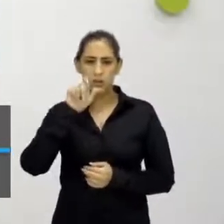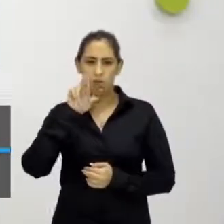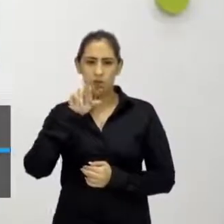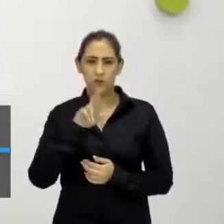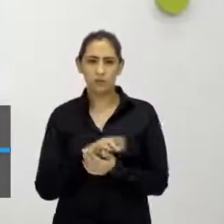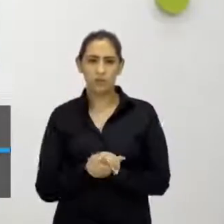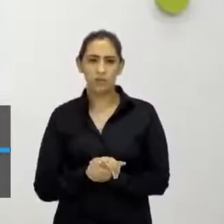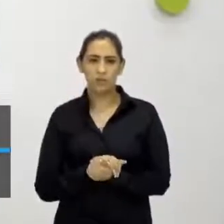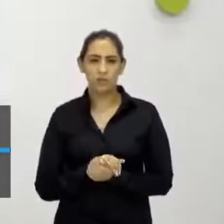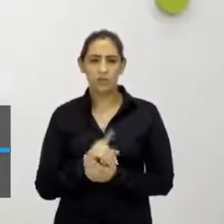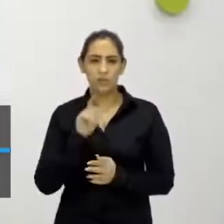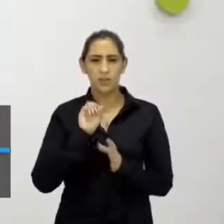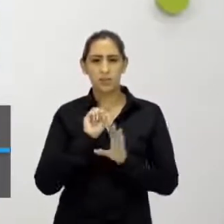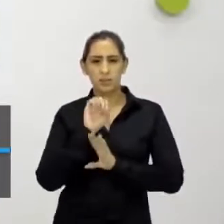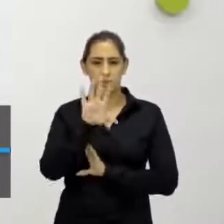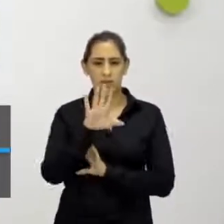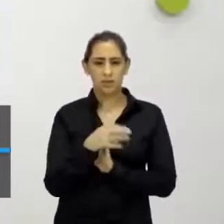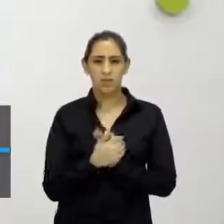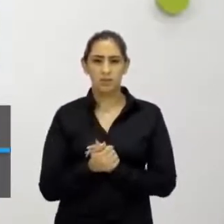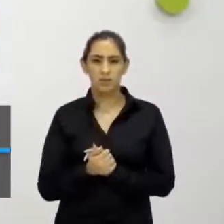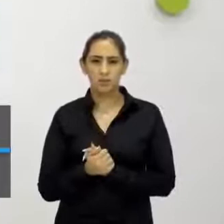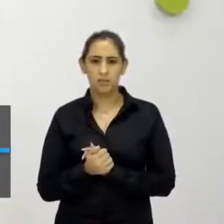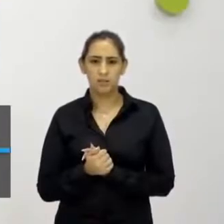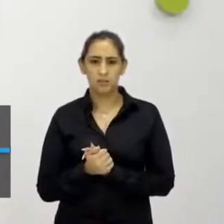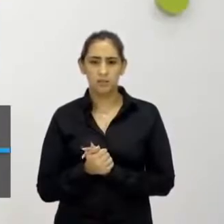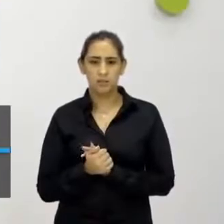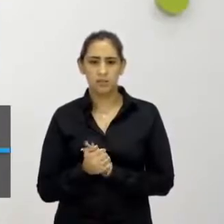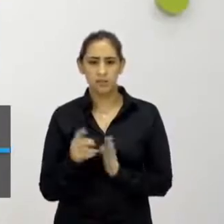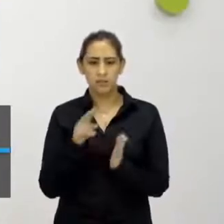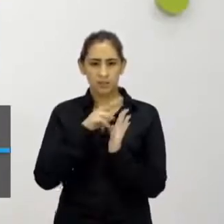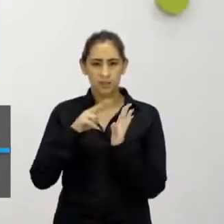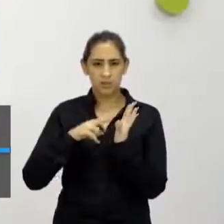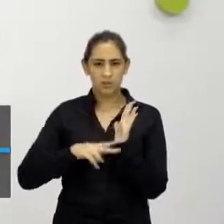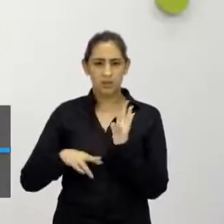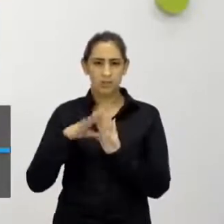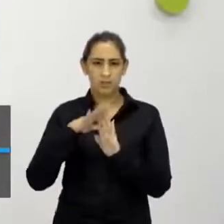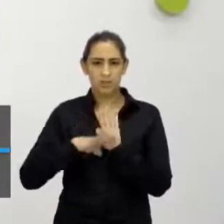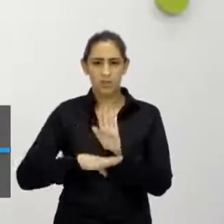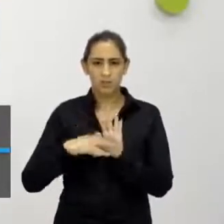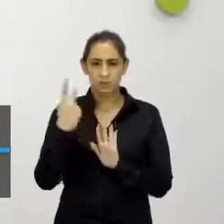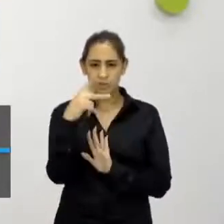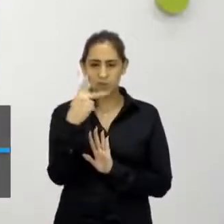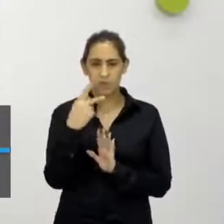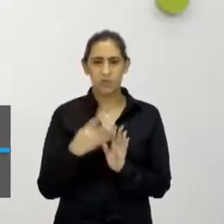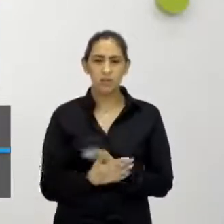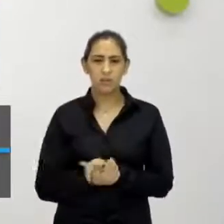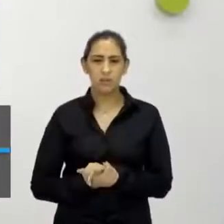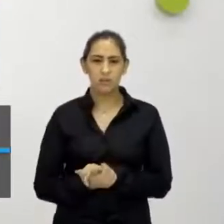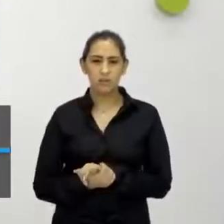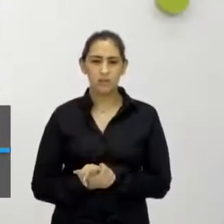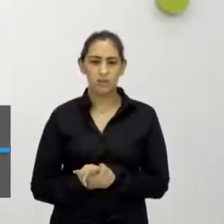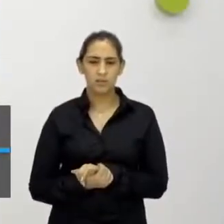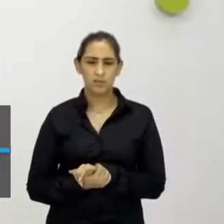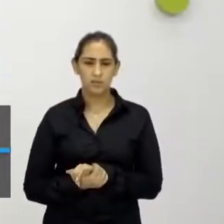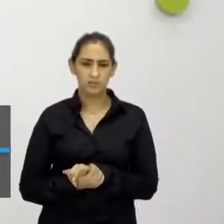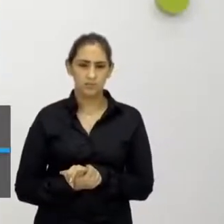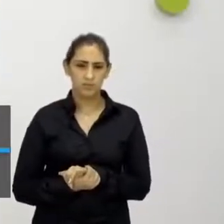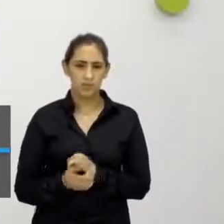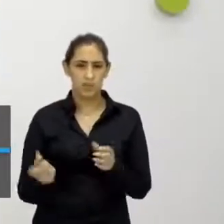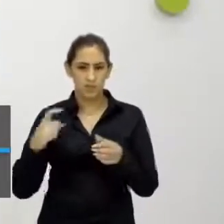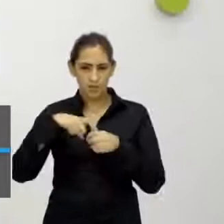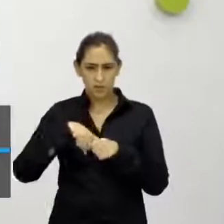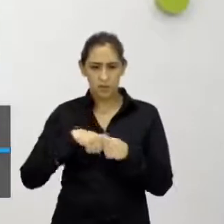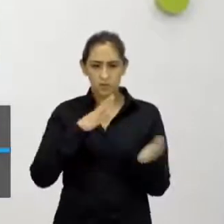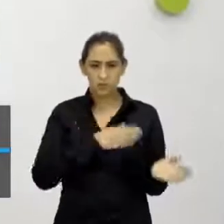dele. Ele manda para a editora. A editora pega, lê o texto dele e aponta alguns problemas. Volta para ele, que volta